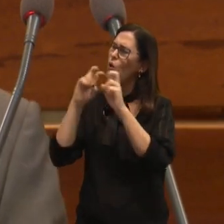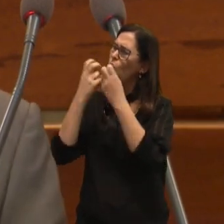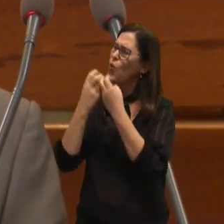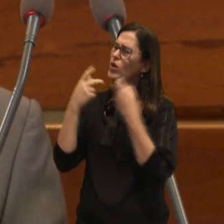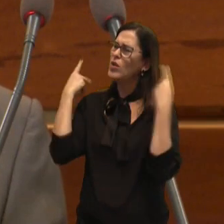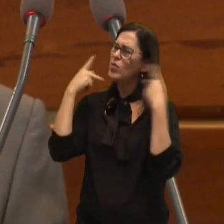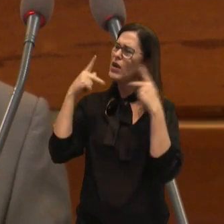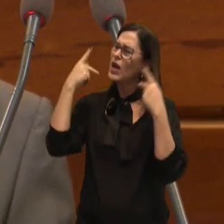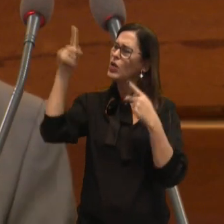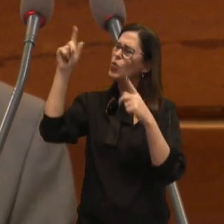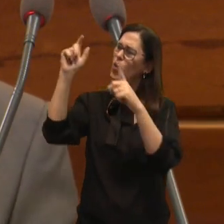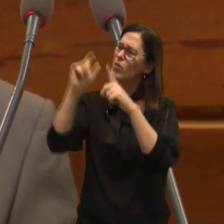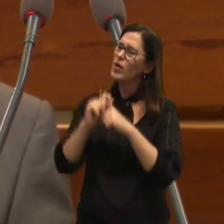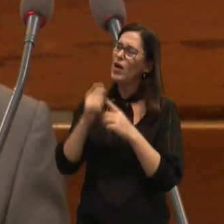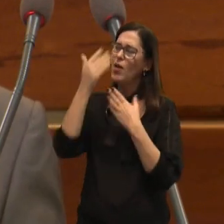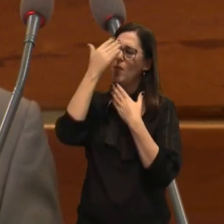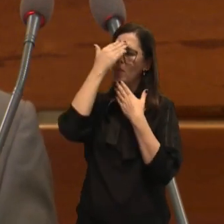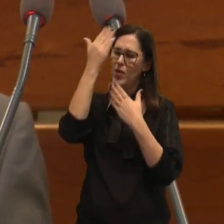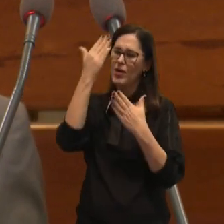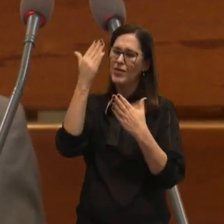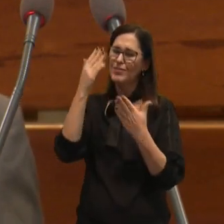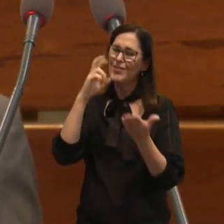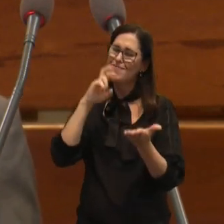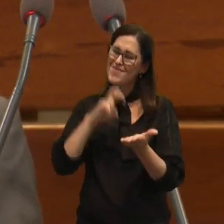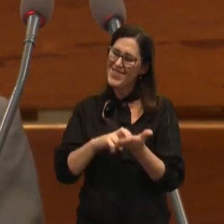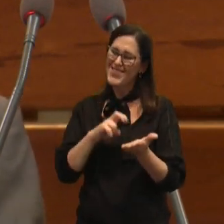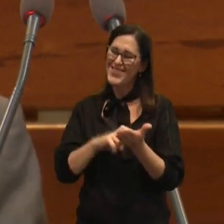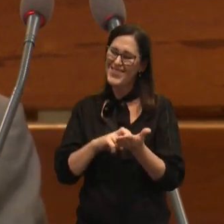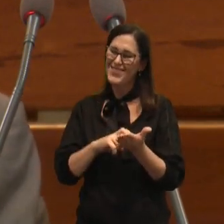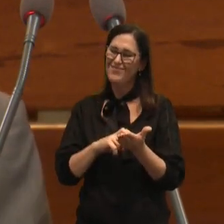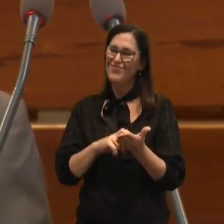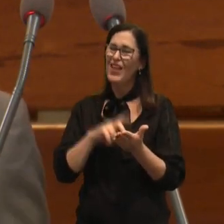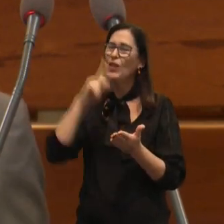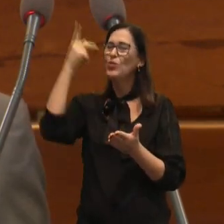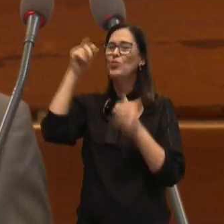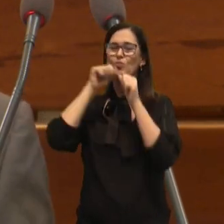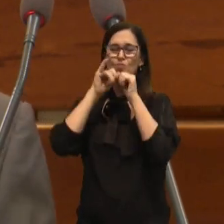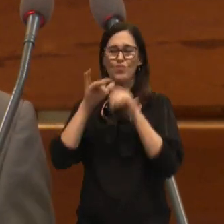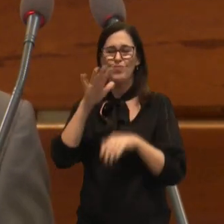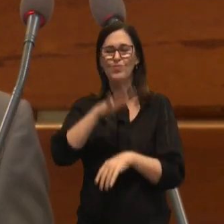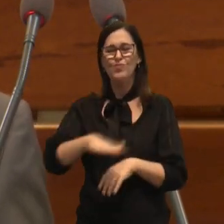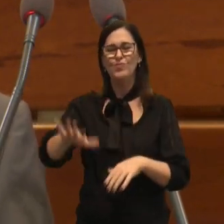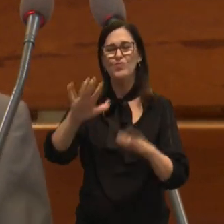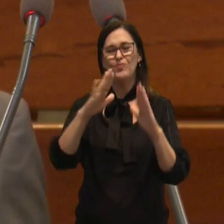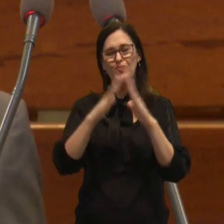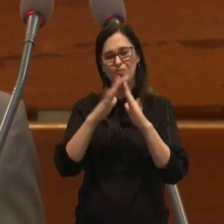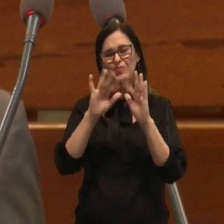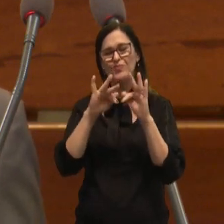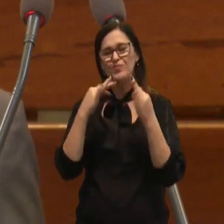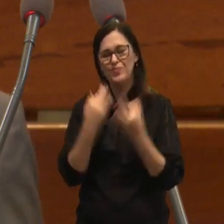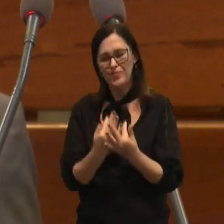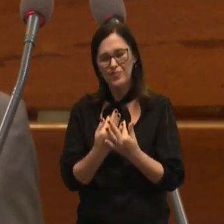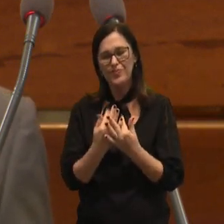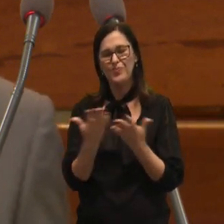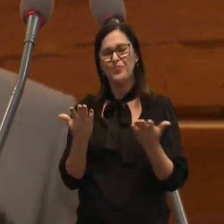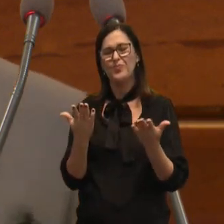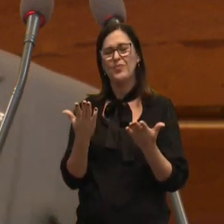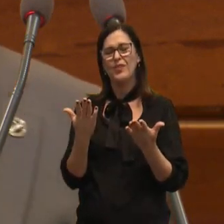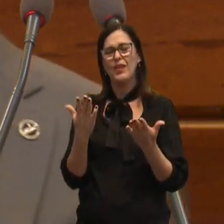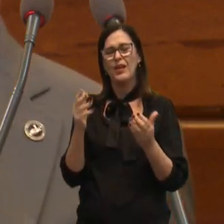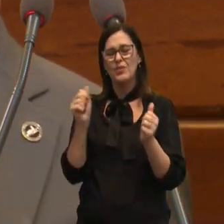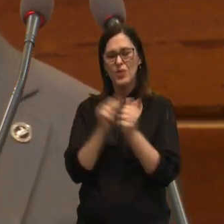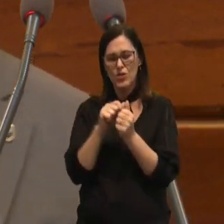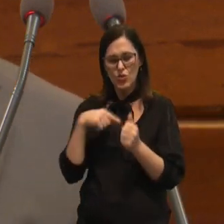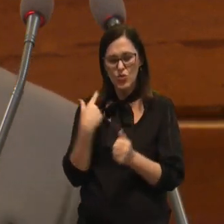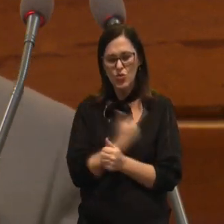pregar a Tua palavra. Muito obrigado por esta manhã, ó Pai, que a Tua bênção esteja sobre os lares, as casas, aqueles que estão